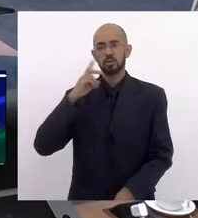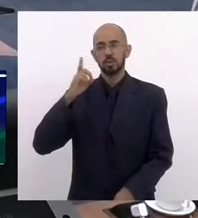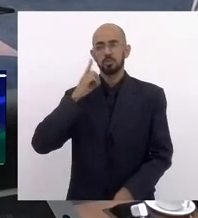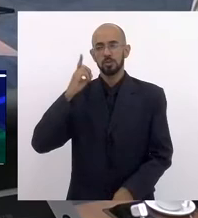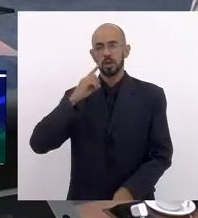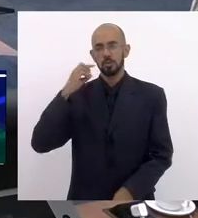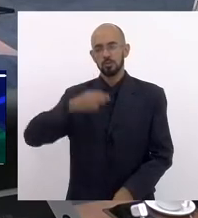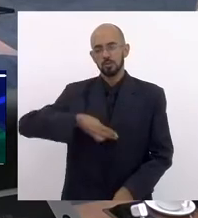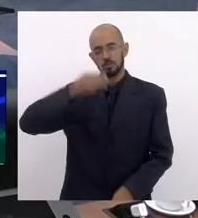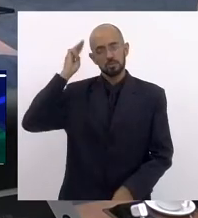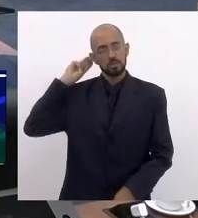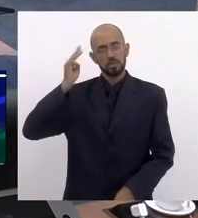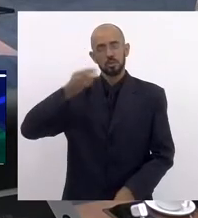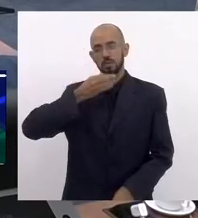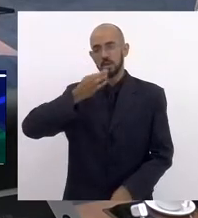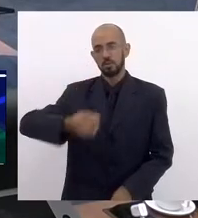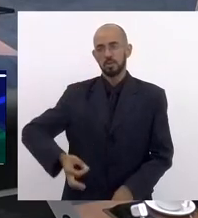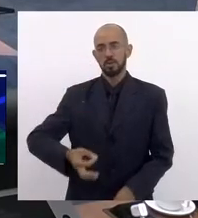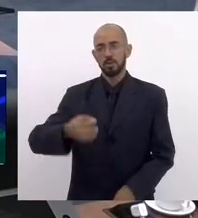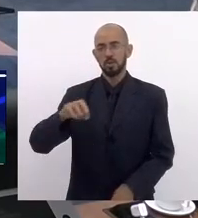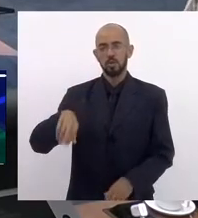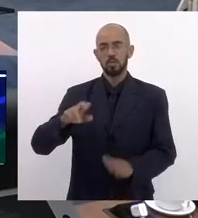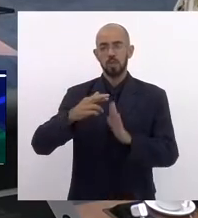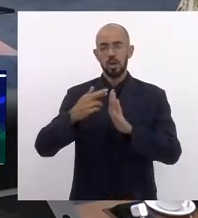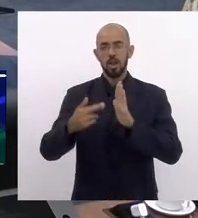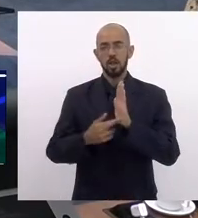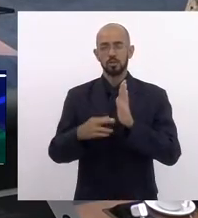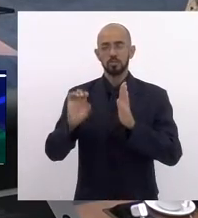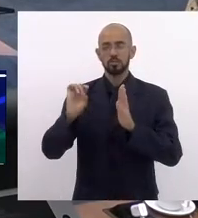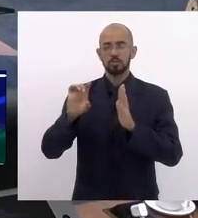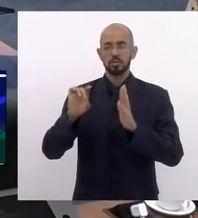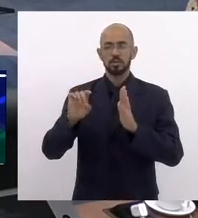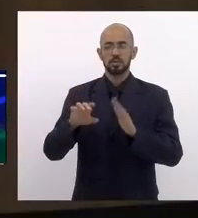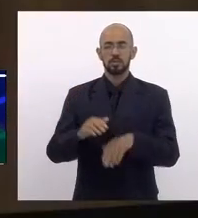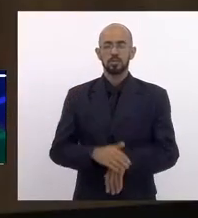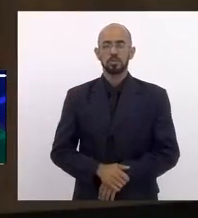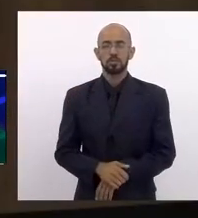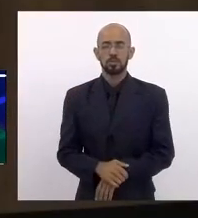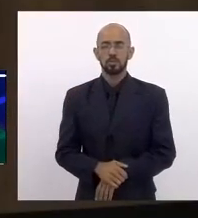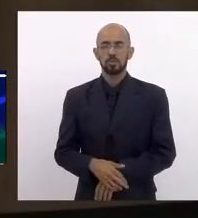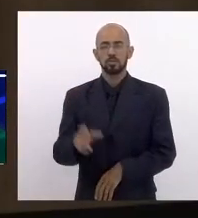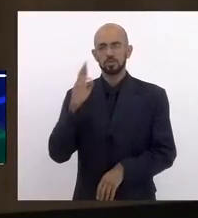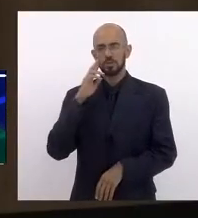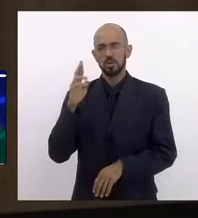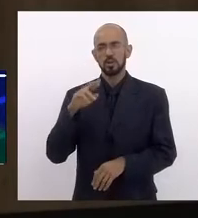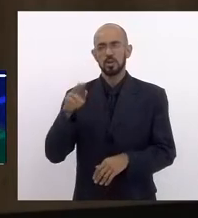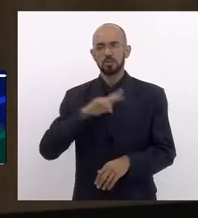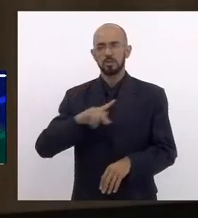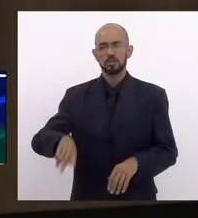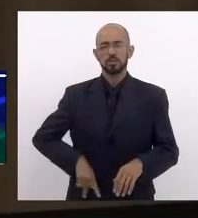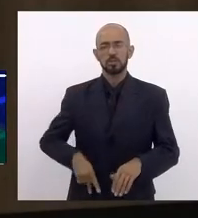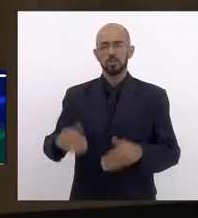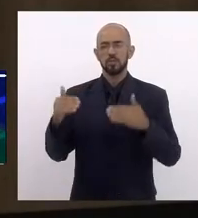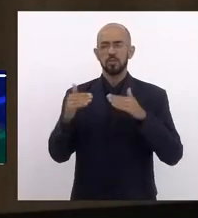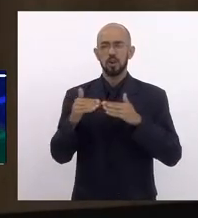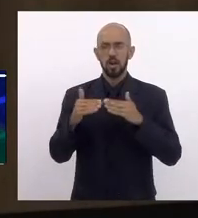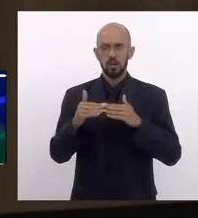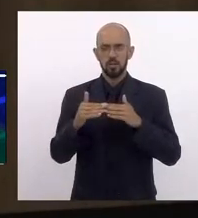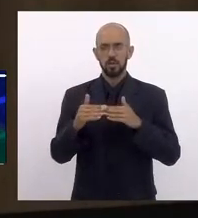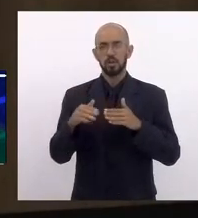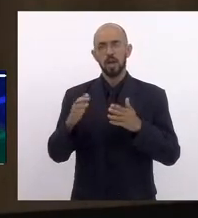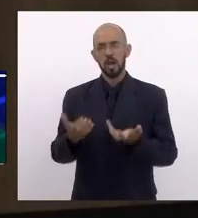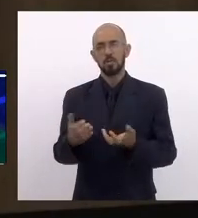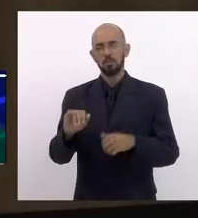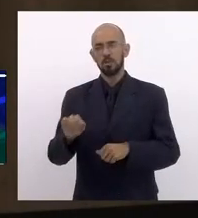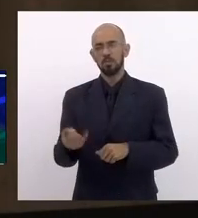Pacheco para emitir, como relator especial, para emitir parecer. Senhor presidente, meu parecer é favorável. Eu queria aproveitar, pedindo Vossa